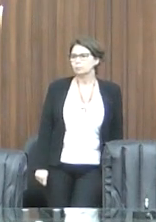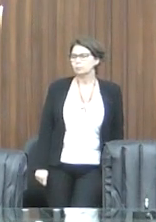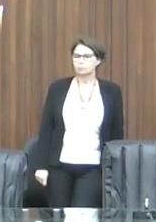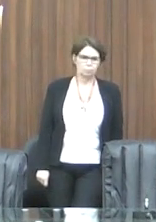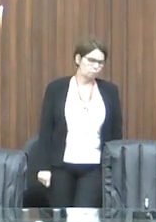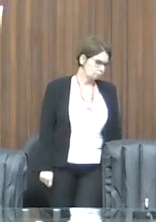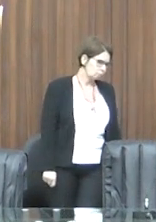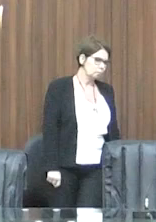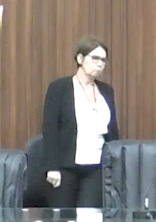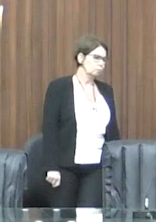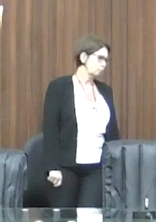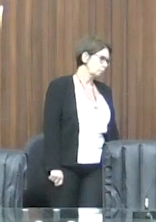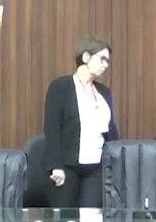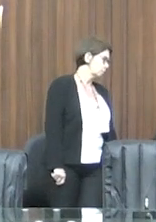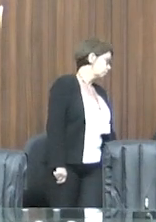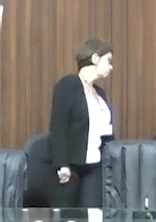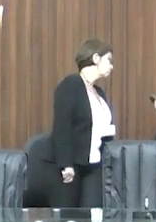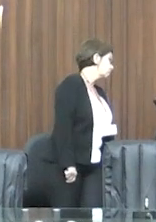algum do bloco do PL?